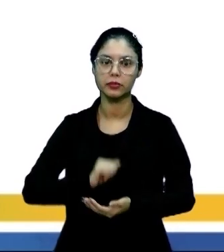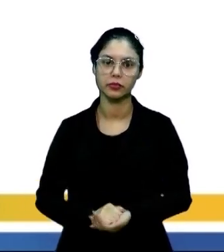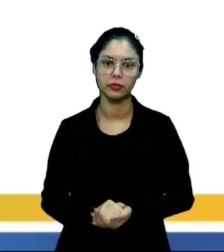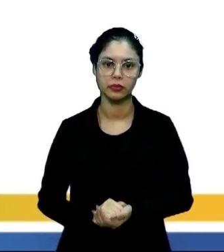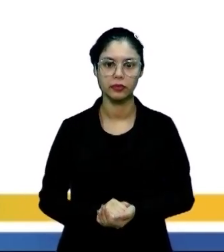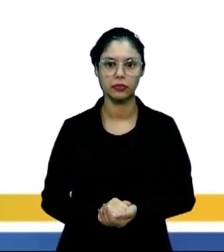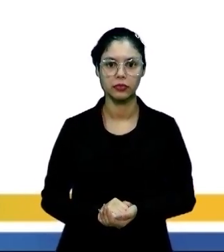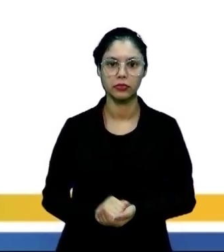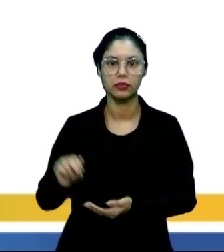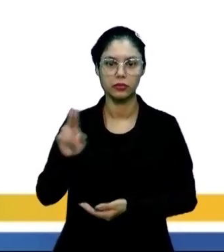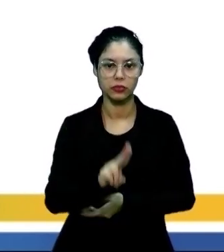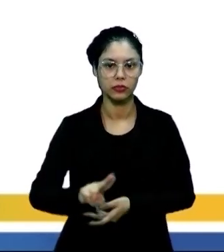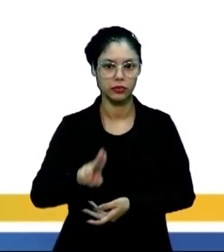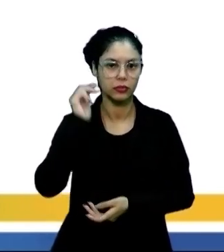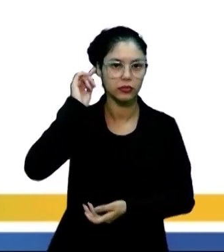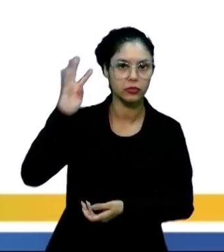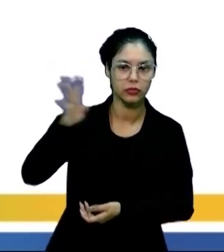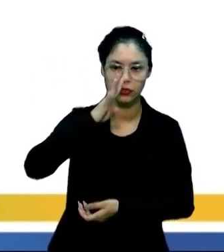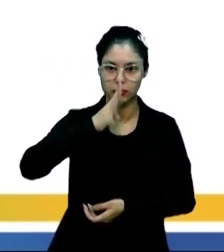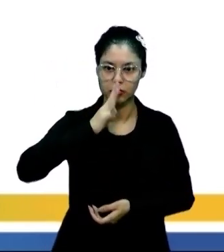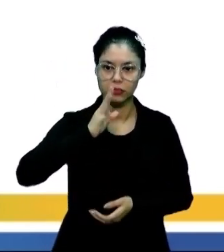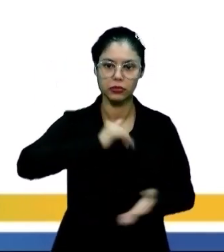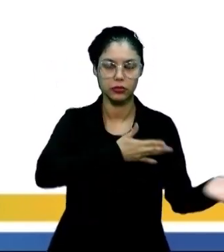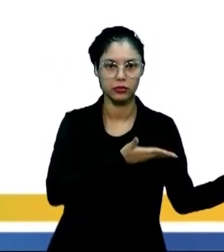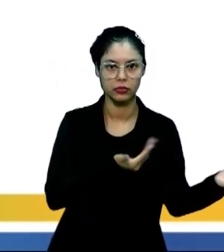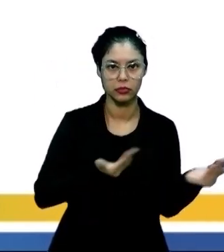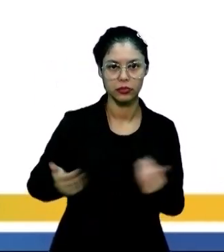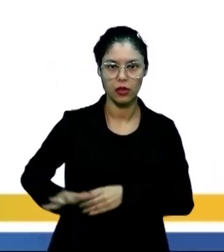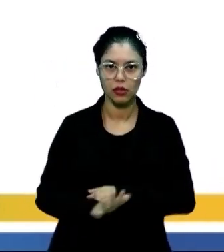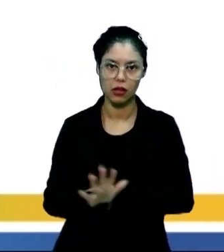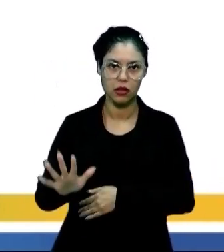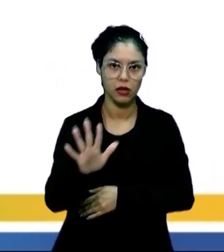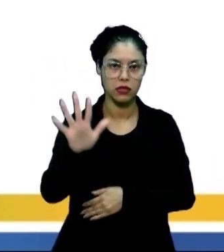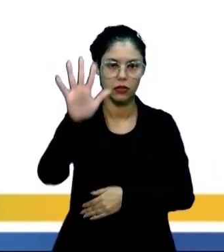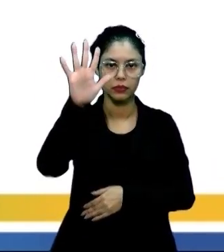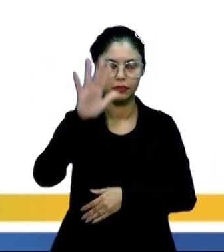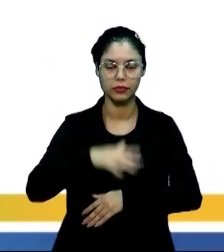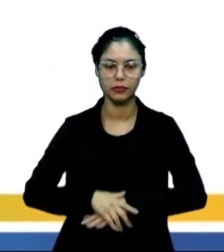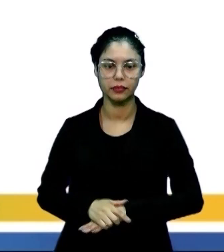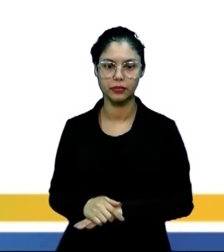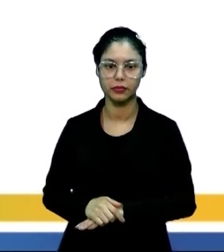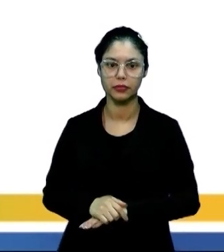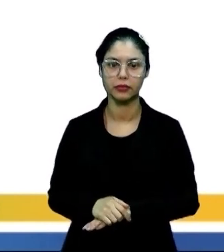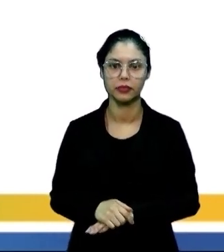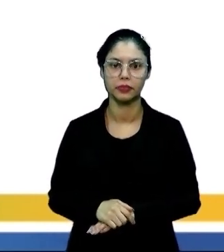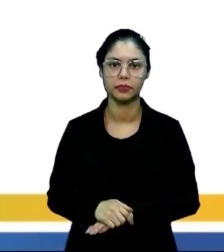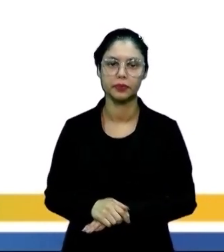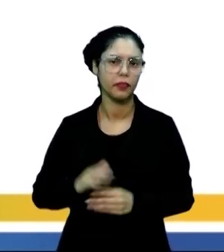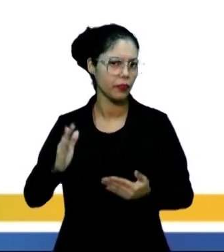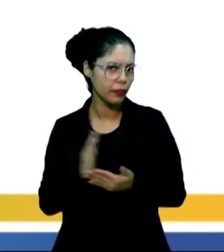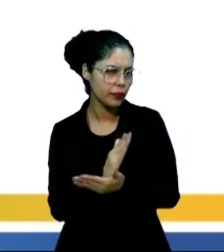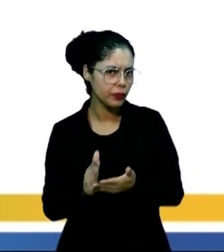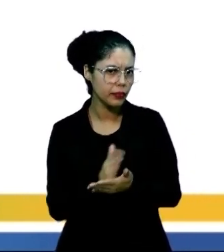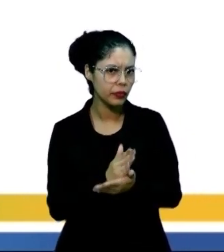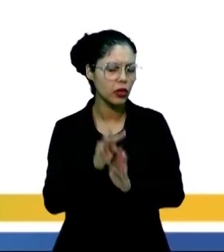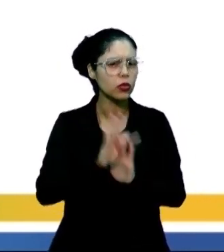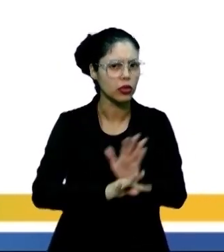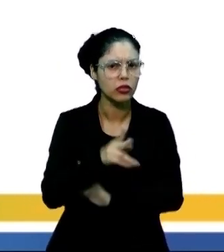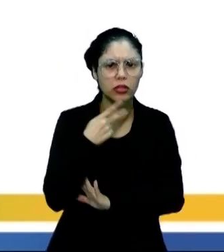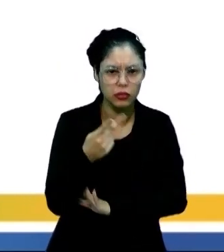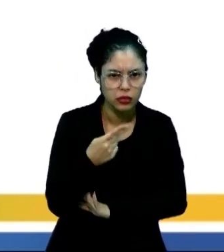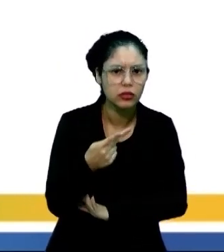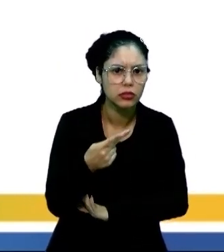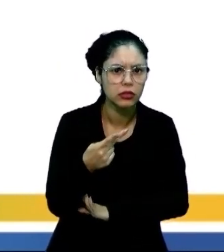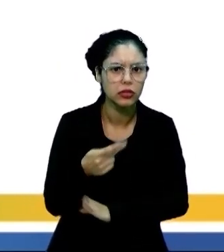ali como instrumento de reflexão crítica do jovem da periferia. Existe alguma passagem no texto que